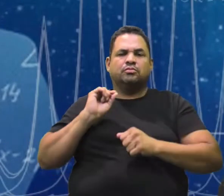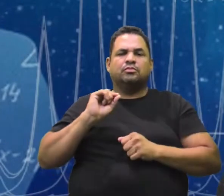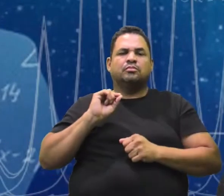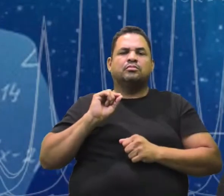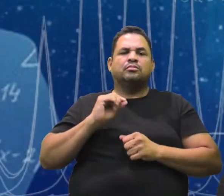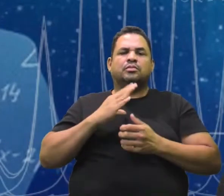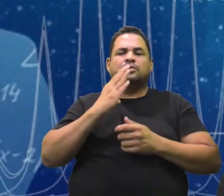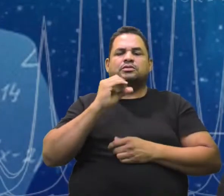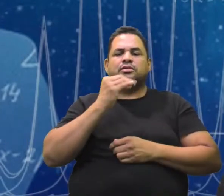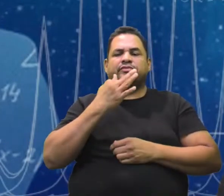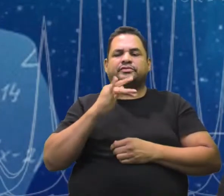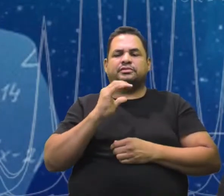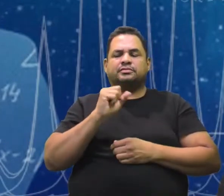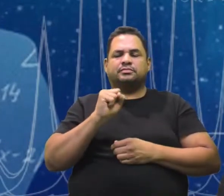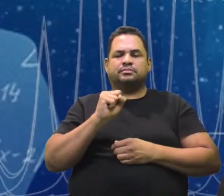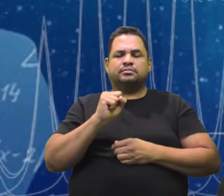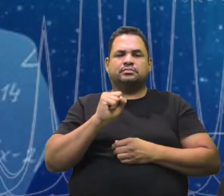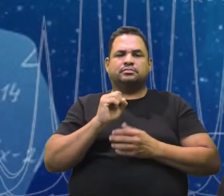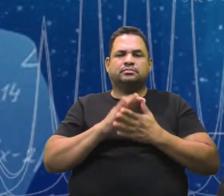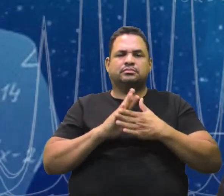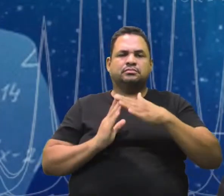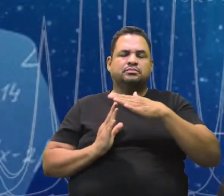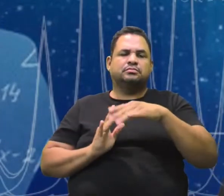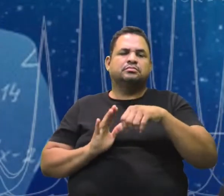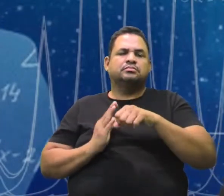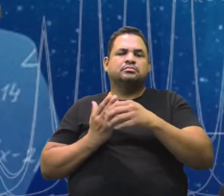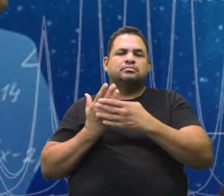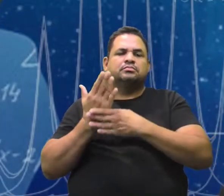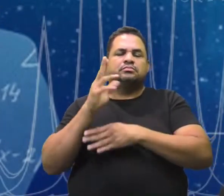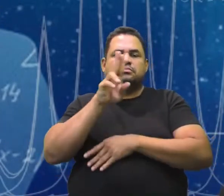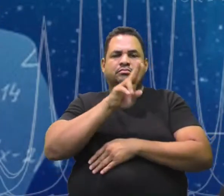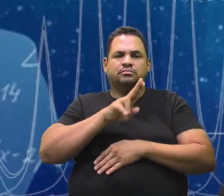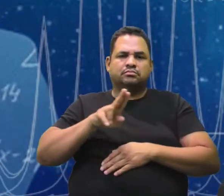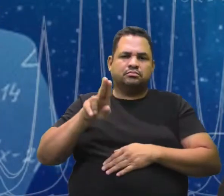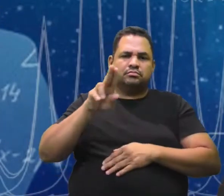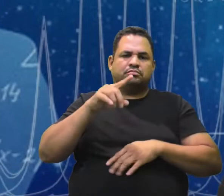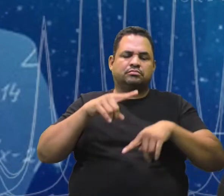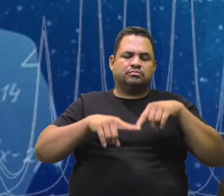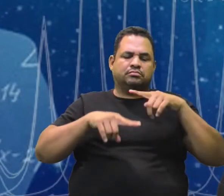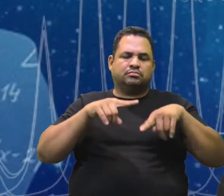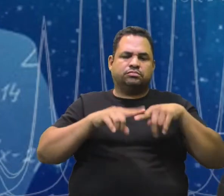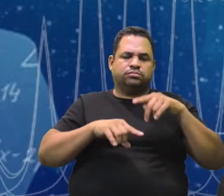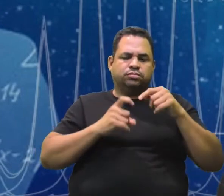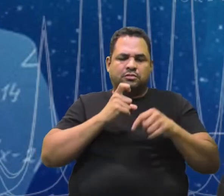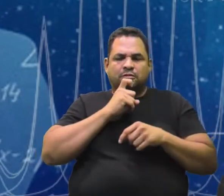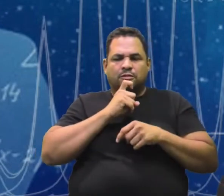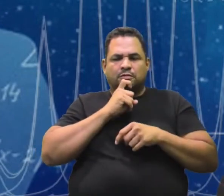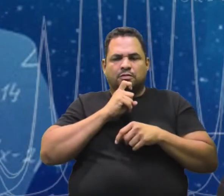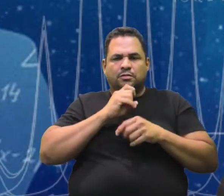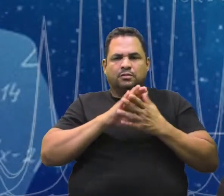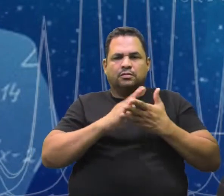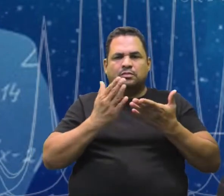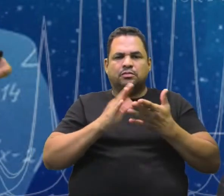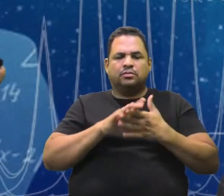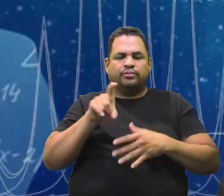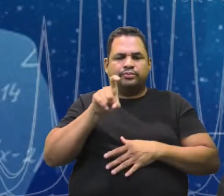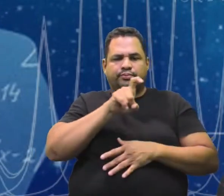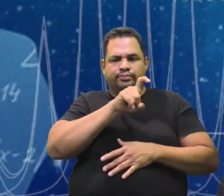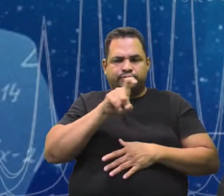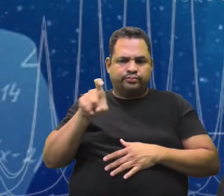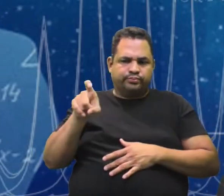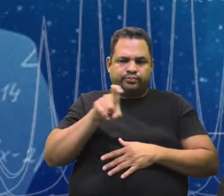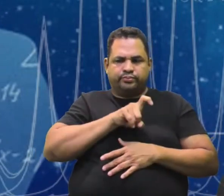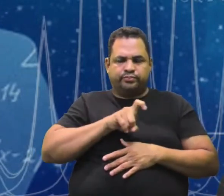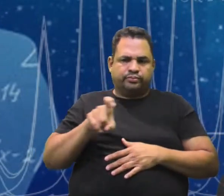com os CFCs? Os CFCs, que são gases utilizados nos ar-condicionado, nos aerossóis, aqueles